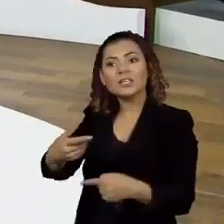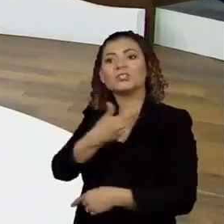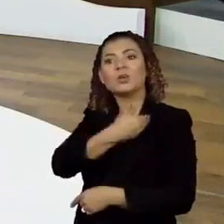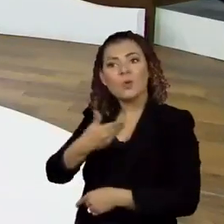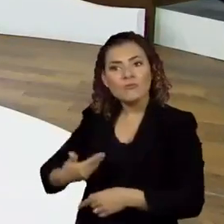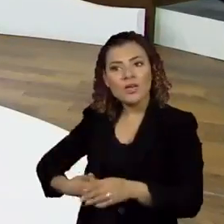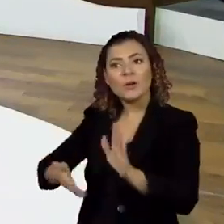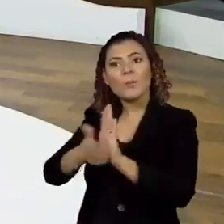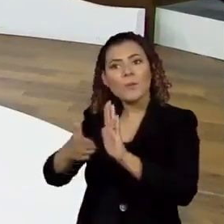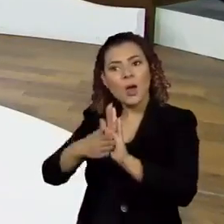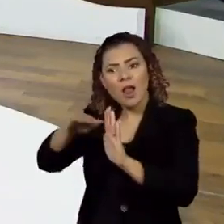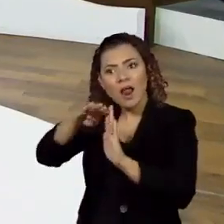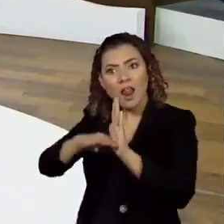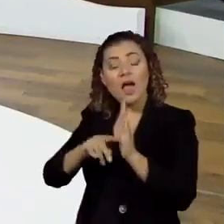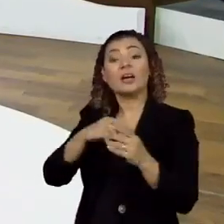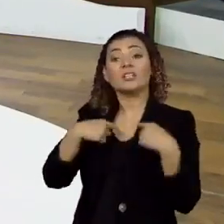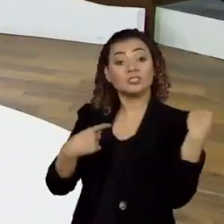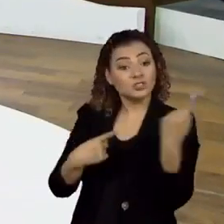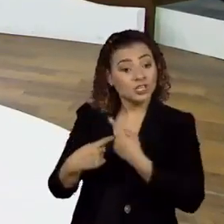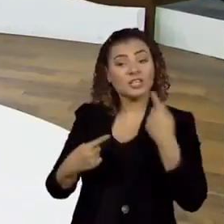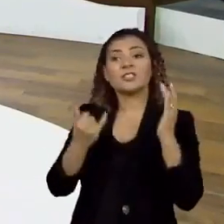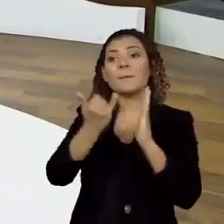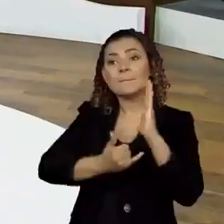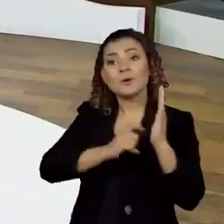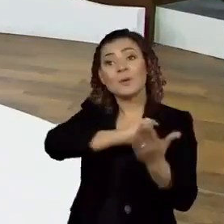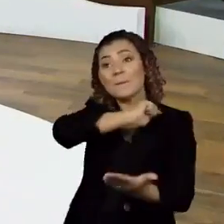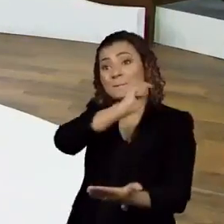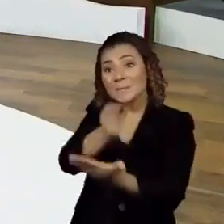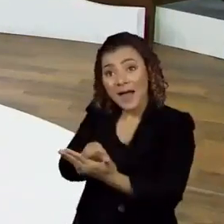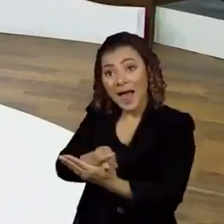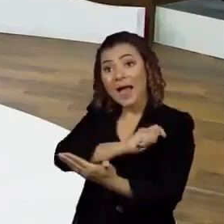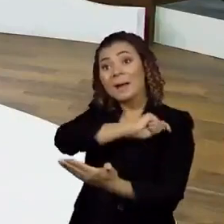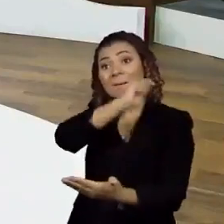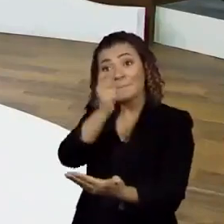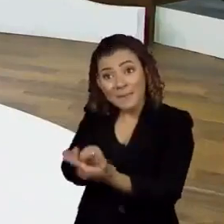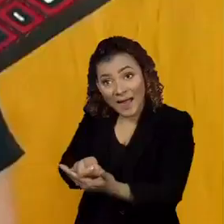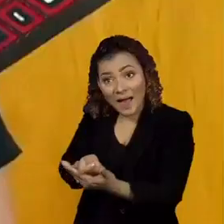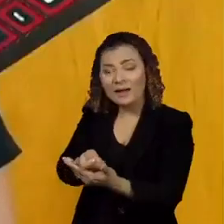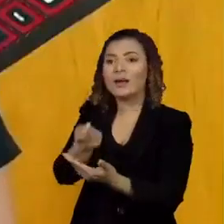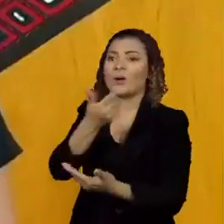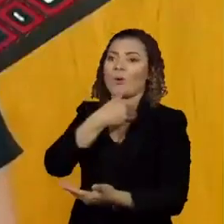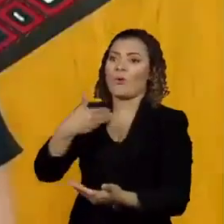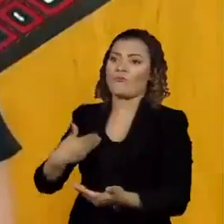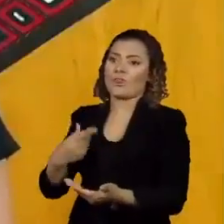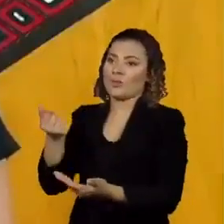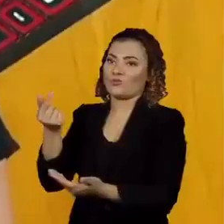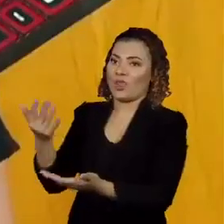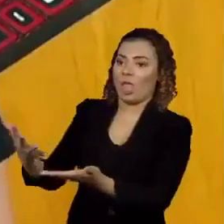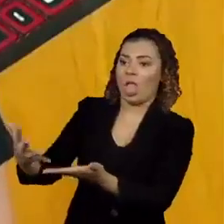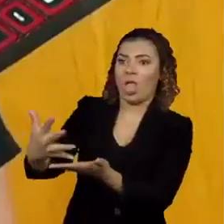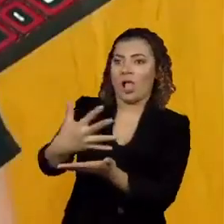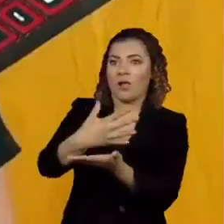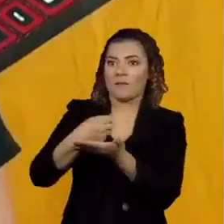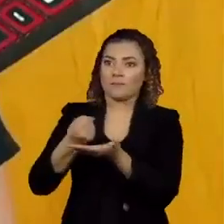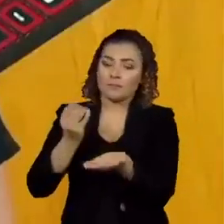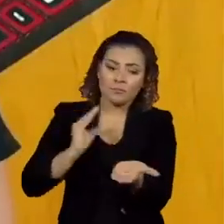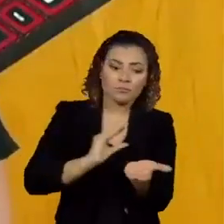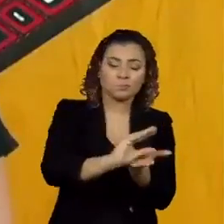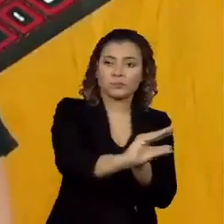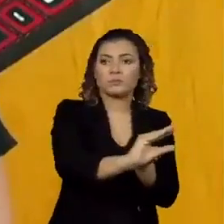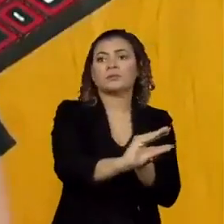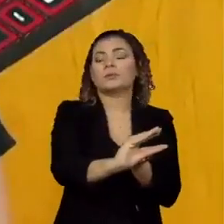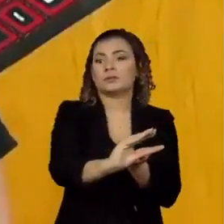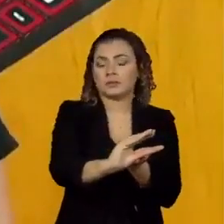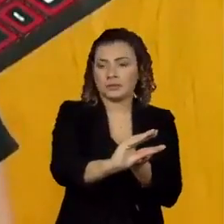públicas, o investimento que a gente faz na forma de muitos impostos, é preciso lembrar que a população negra,